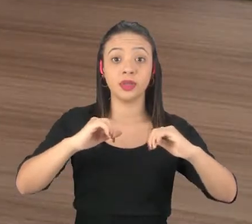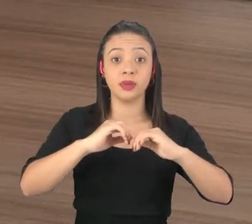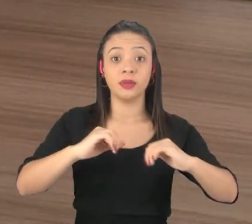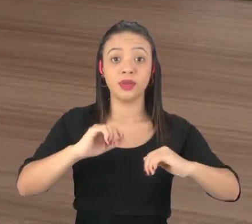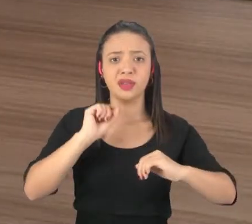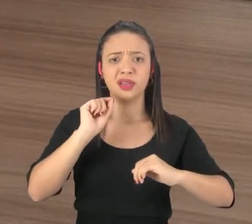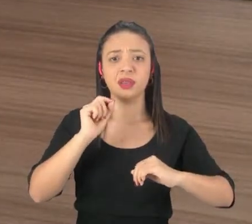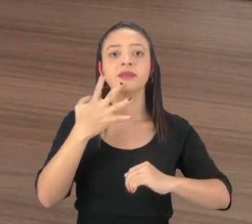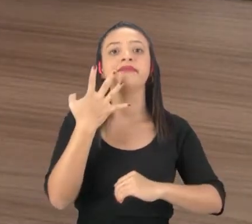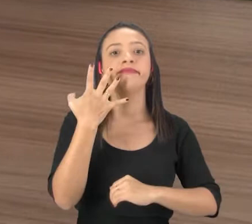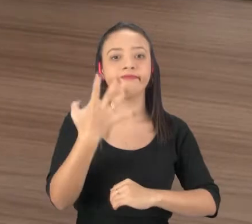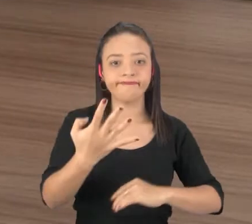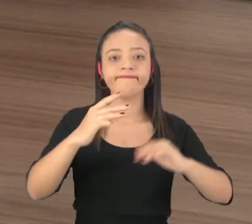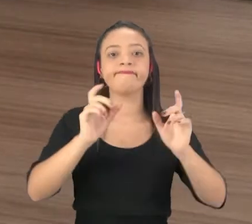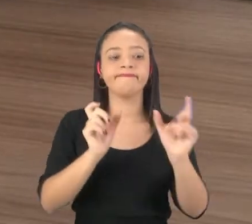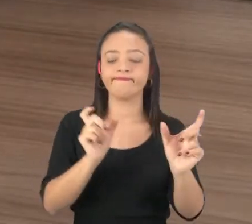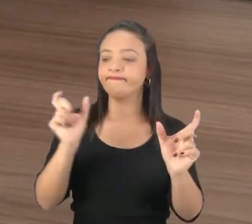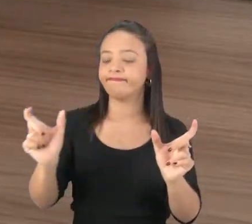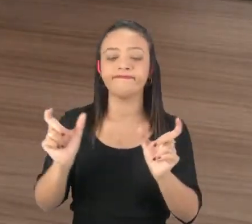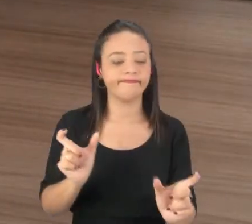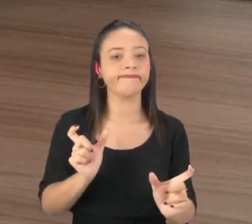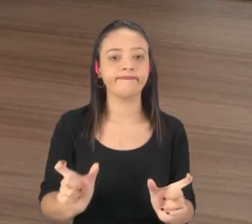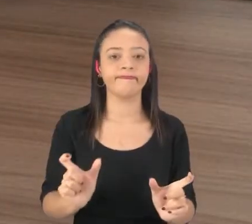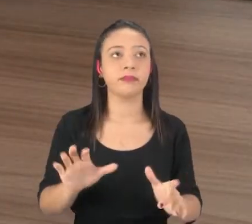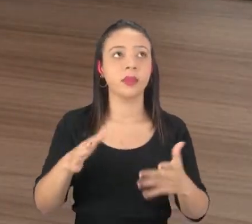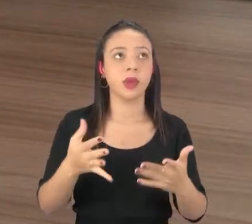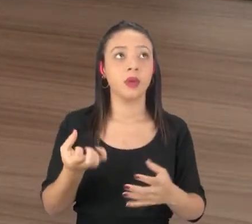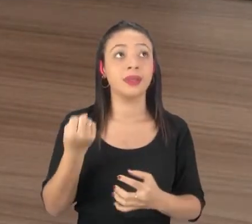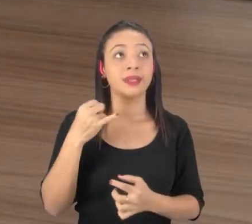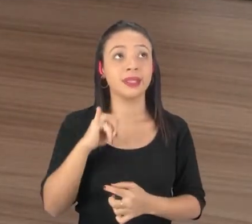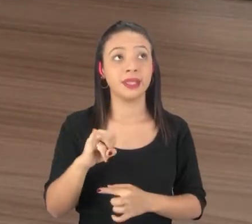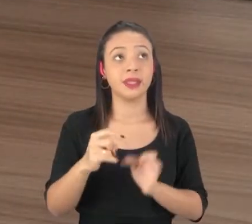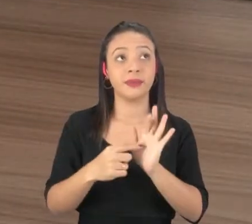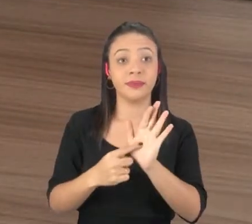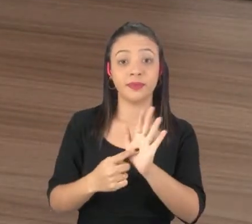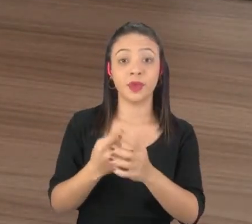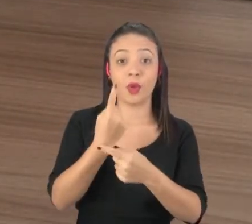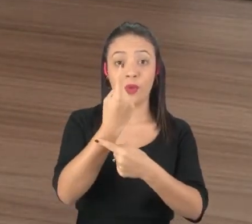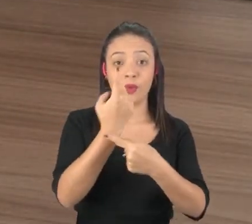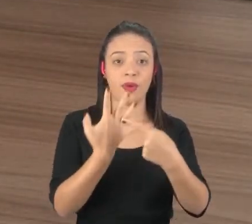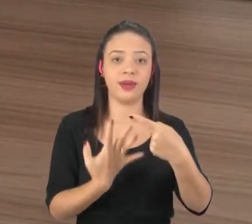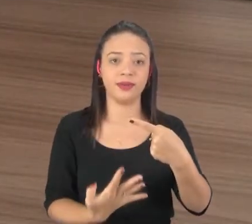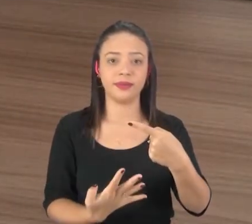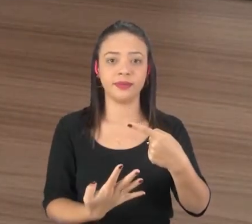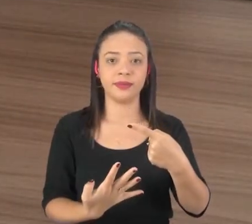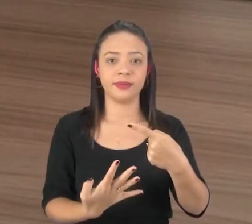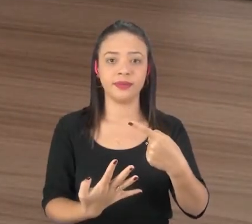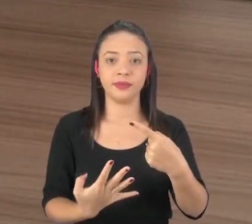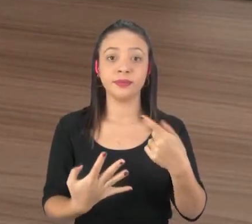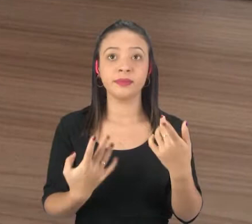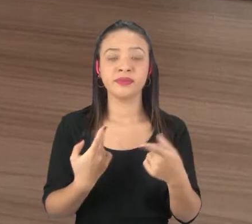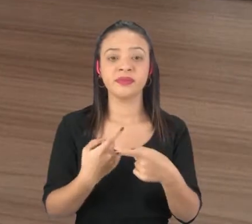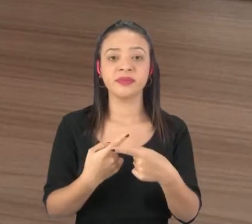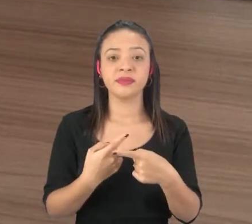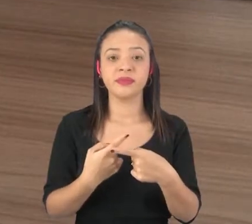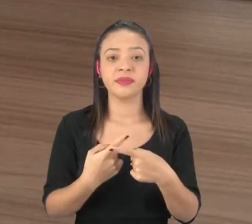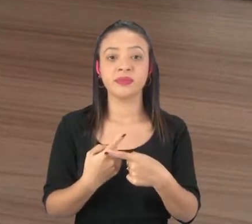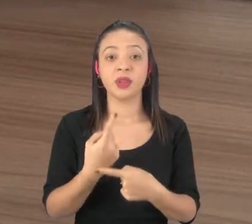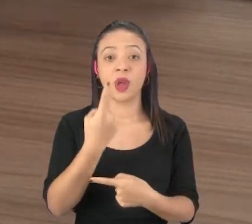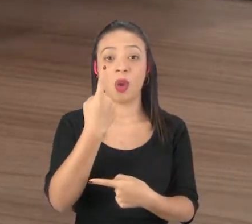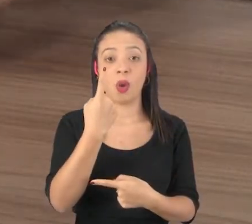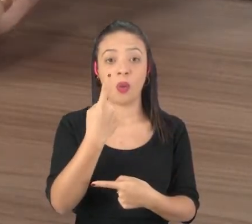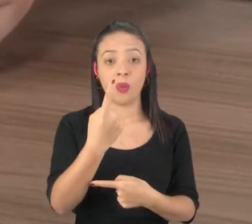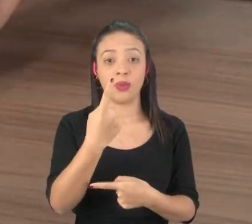dividi por em quatro partes Então se o que eu vou chamar de um quarto porque ela tá é uma